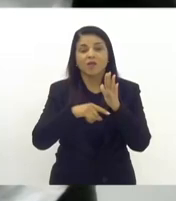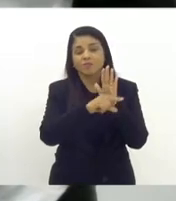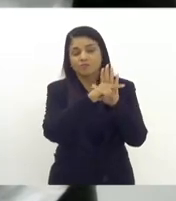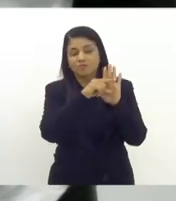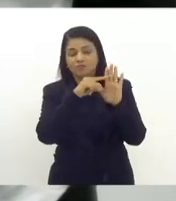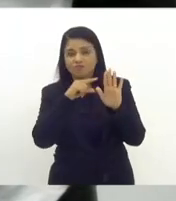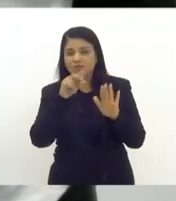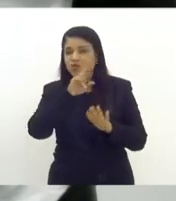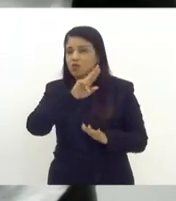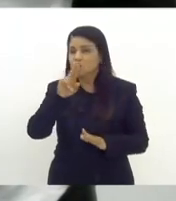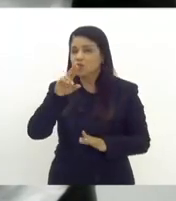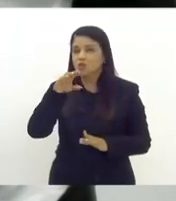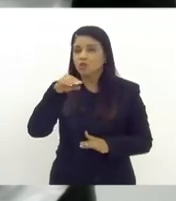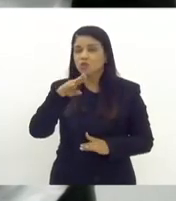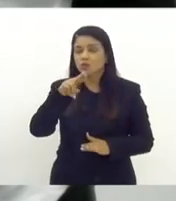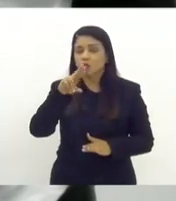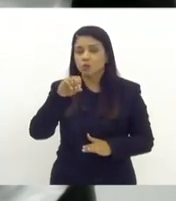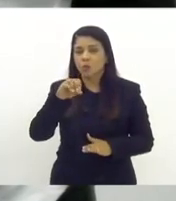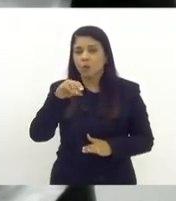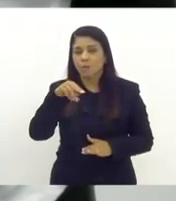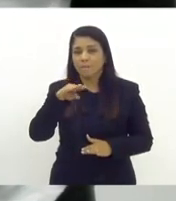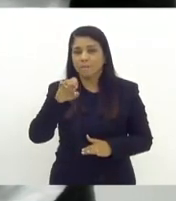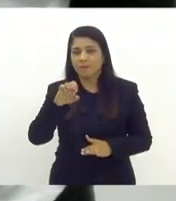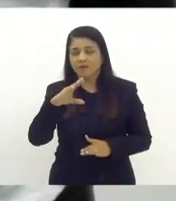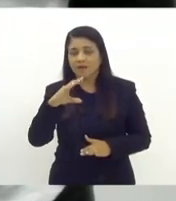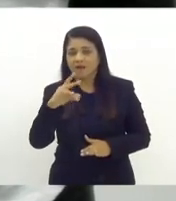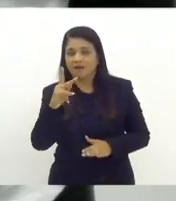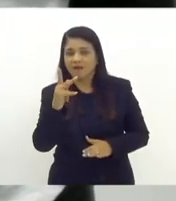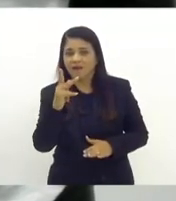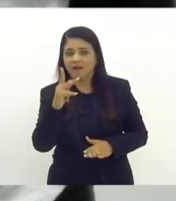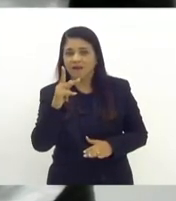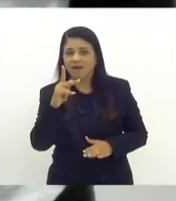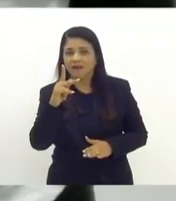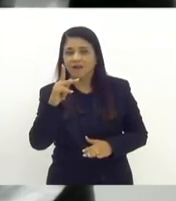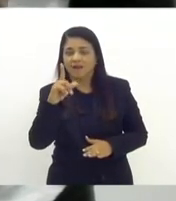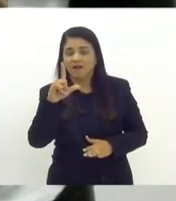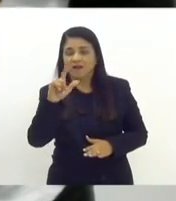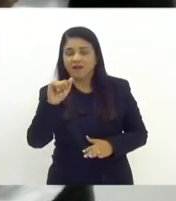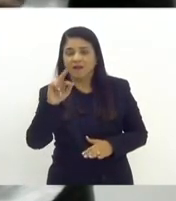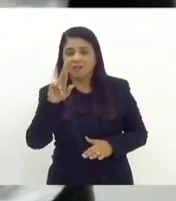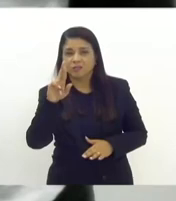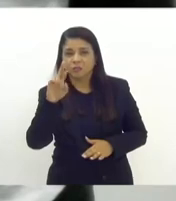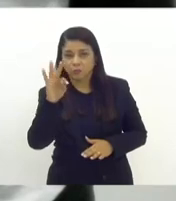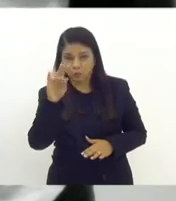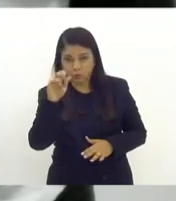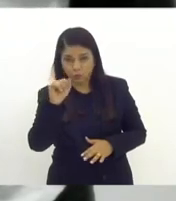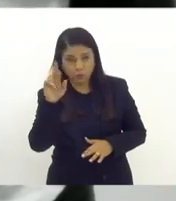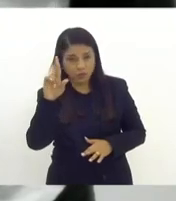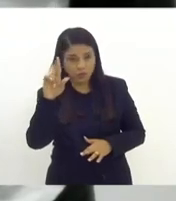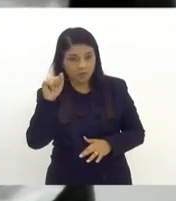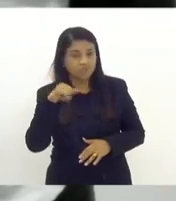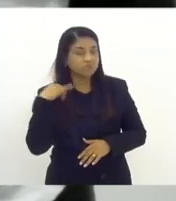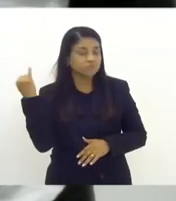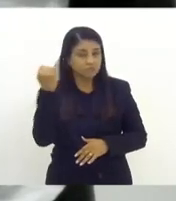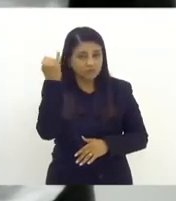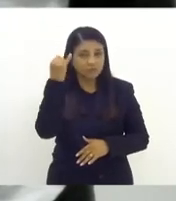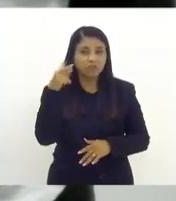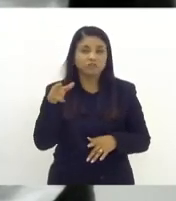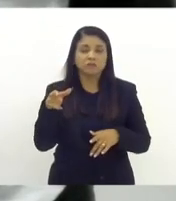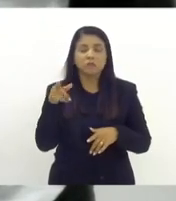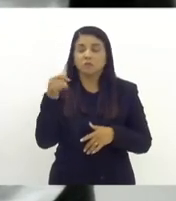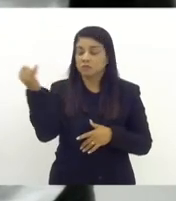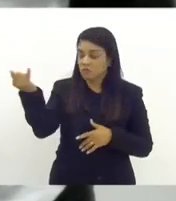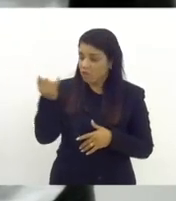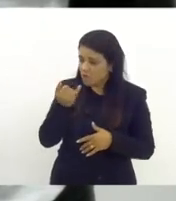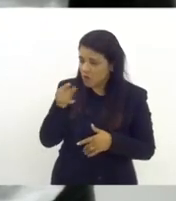importante que a gente pra gente diferenciar uma coisa da outra agora em relação a isso que o senhor falou também dos dos grandes blocos